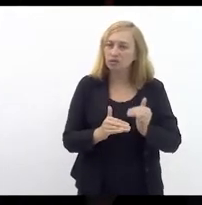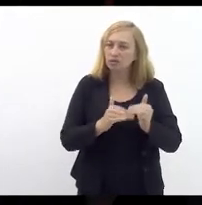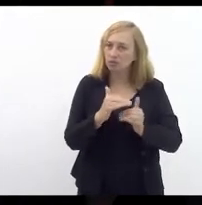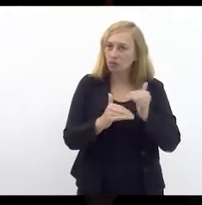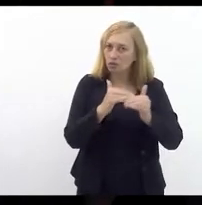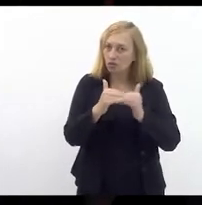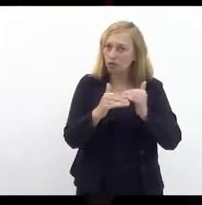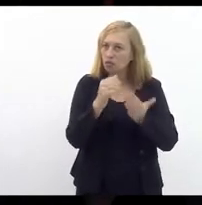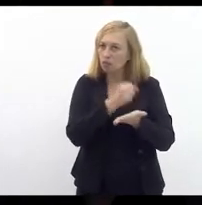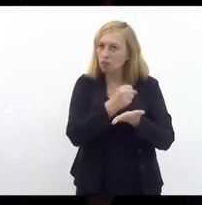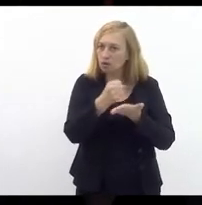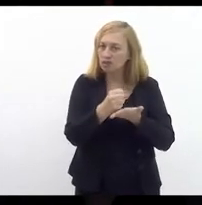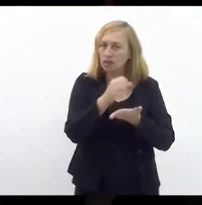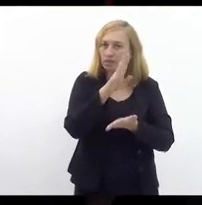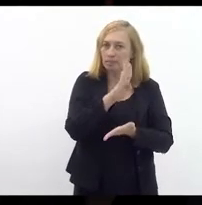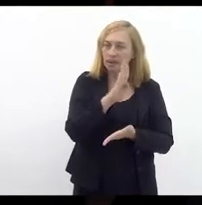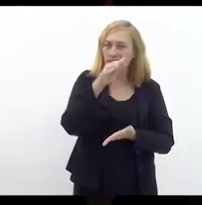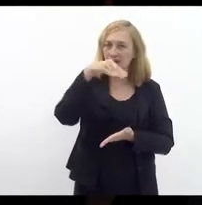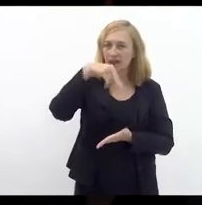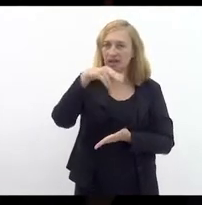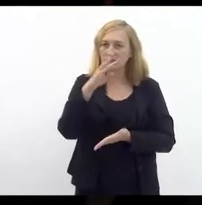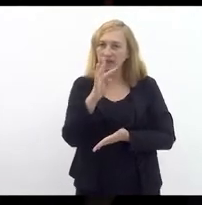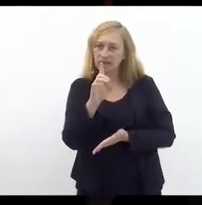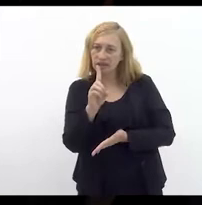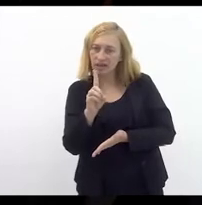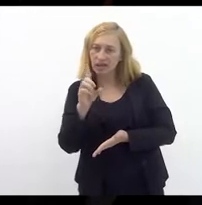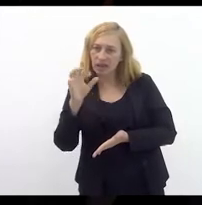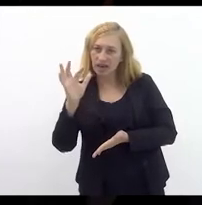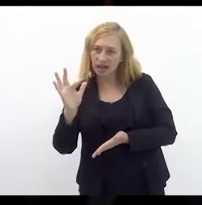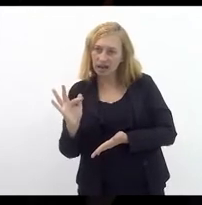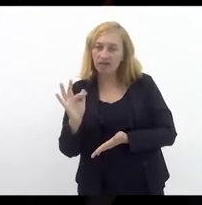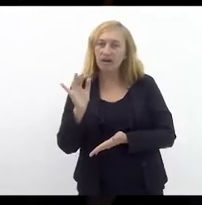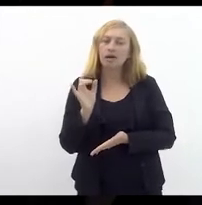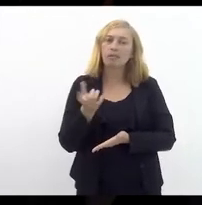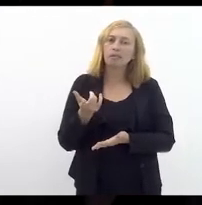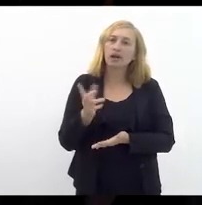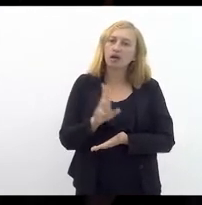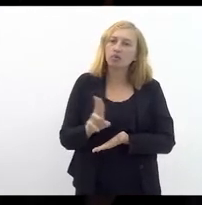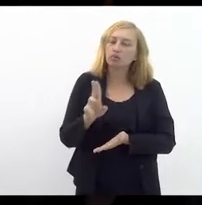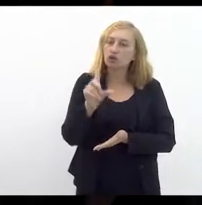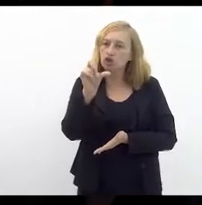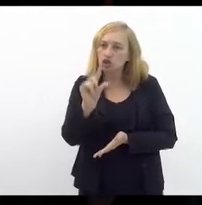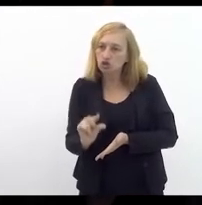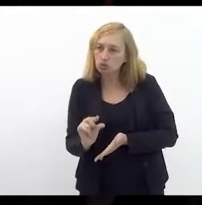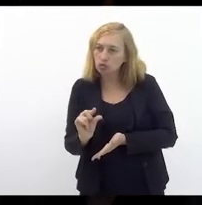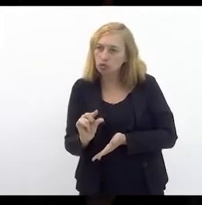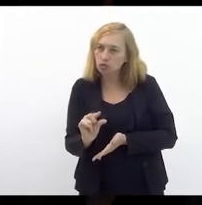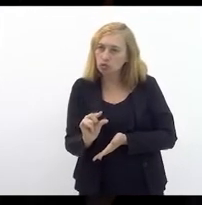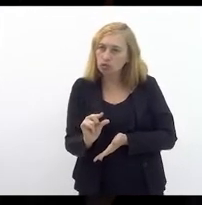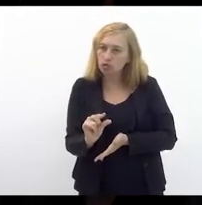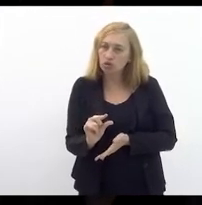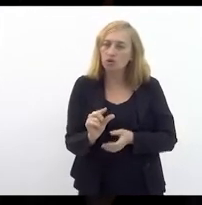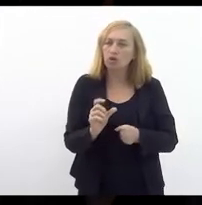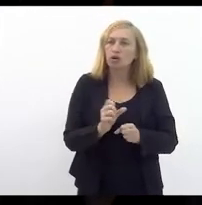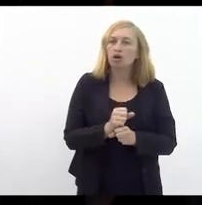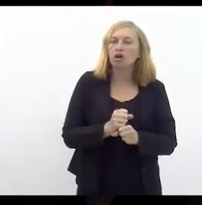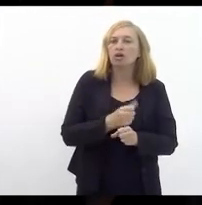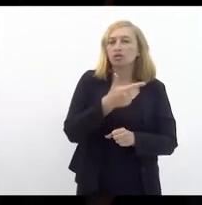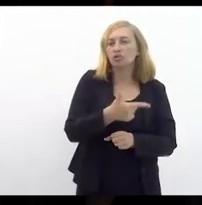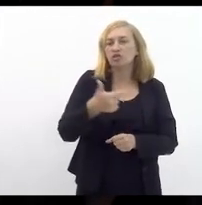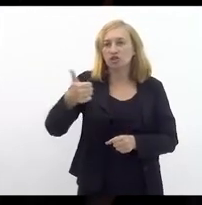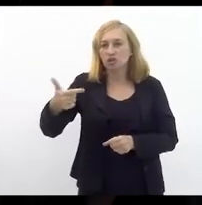foi contratado o BNDES já para otimizar e reduzir o cronograma ainda para 2022,